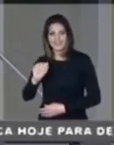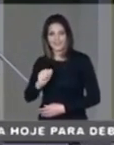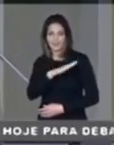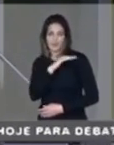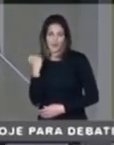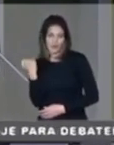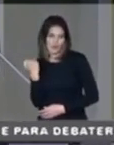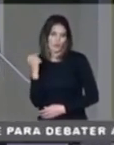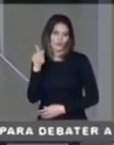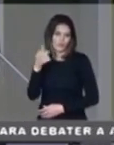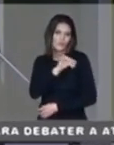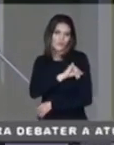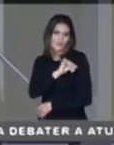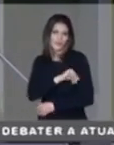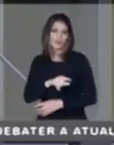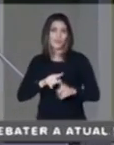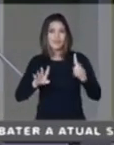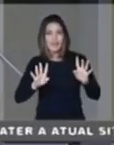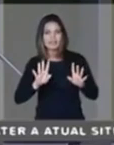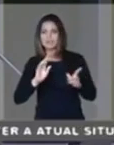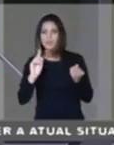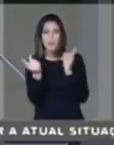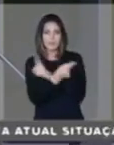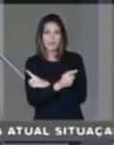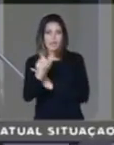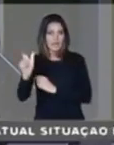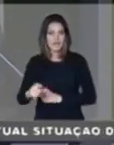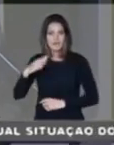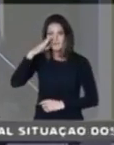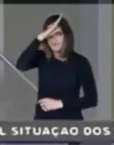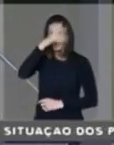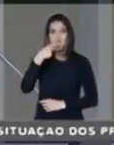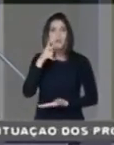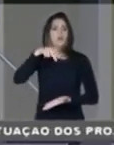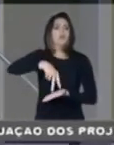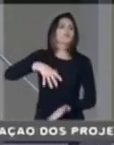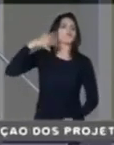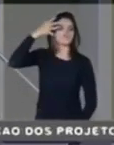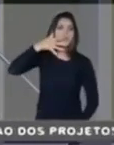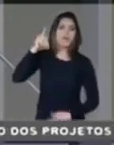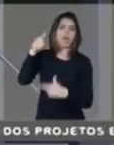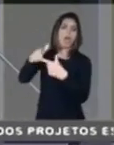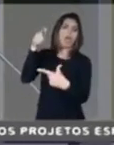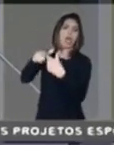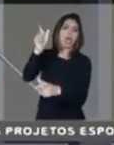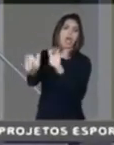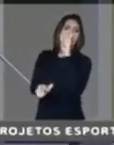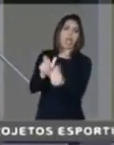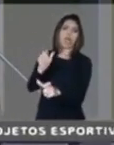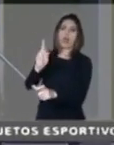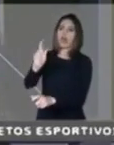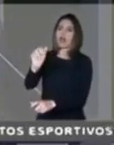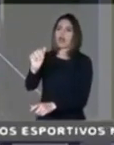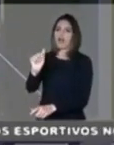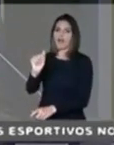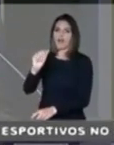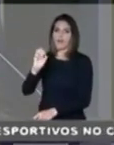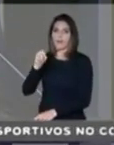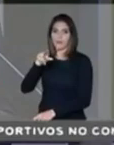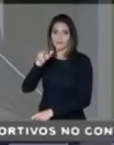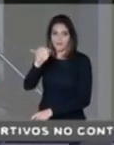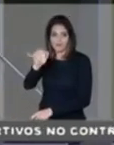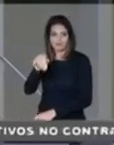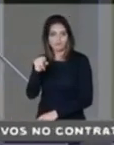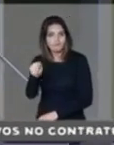criticar o cacique Raoni, pessoa que, repito, íntegra, pura, um índio que quer bem do Brasil como povo